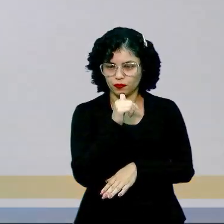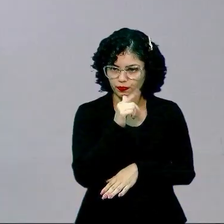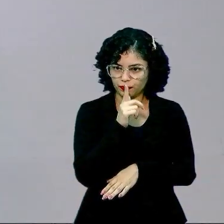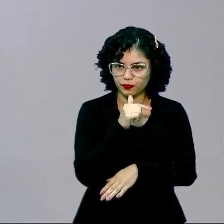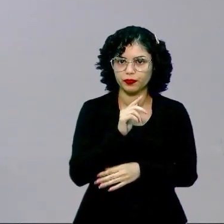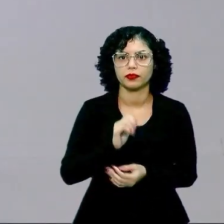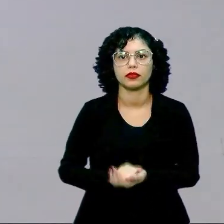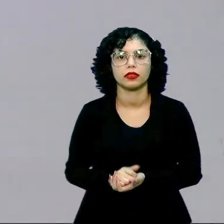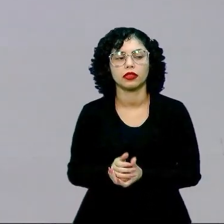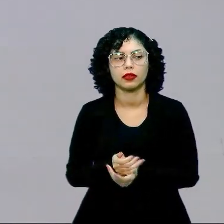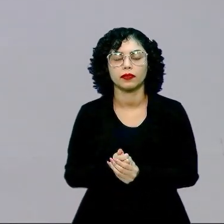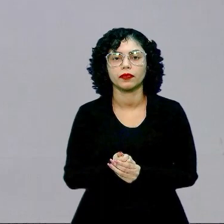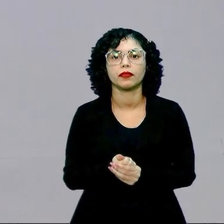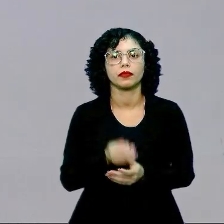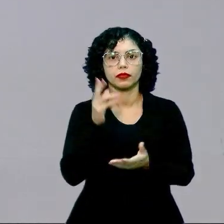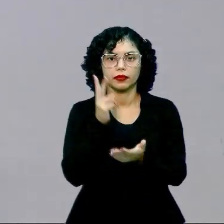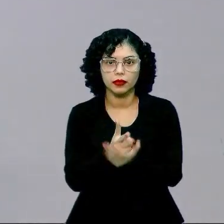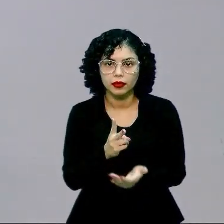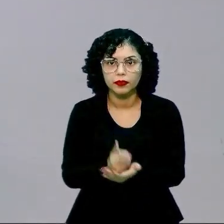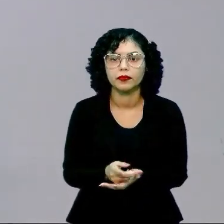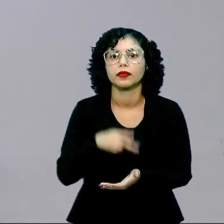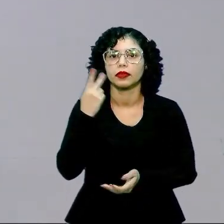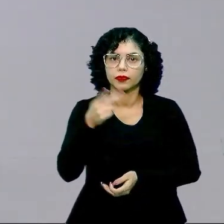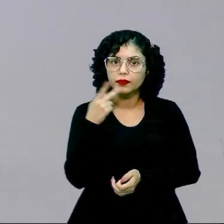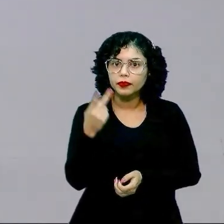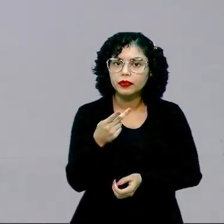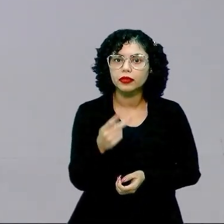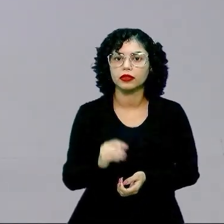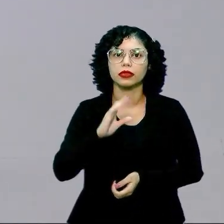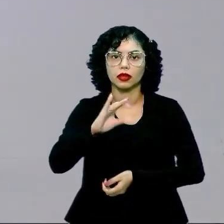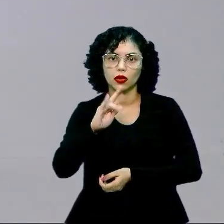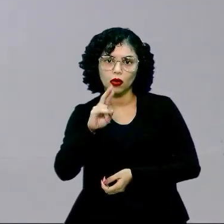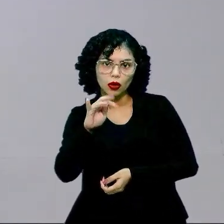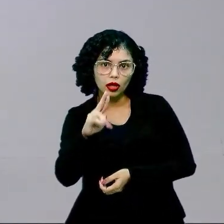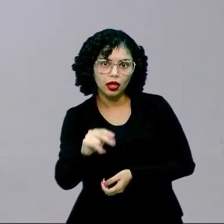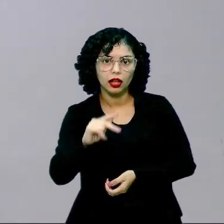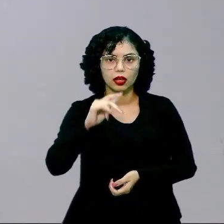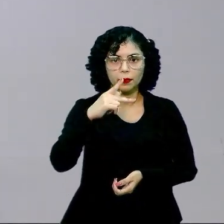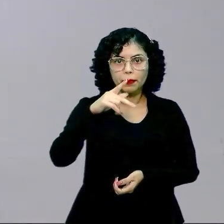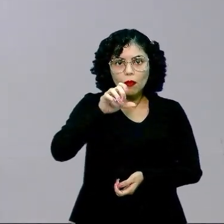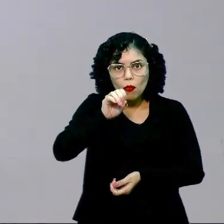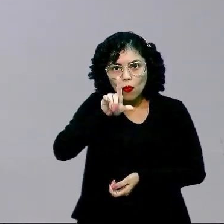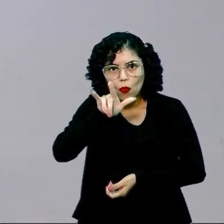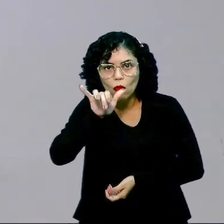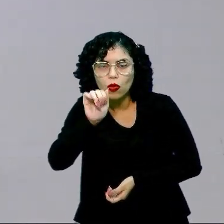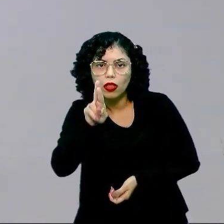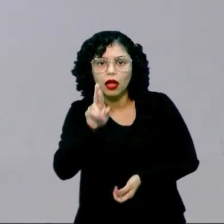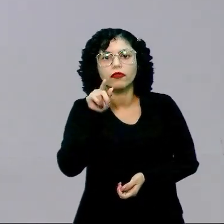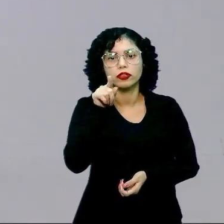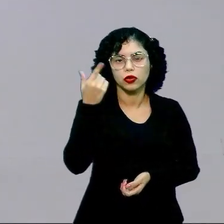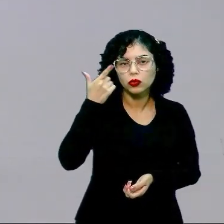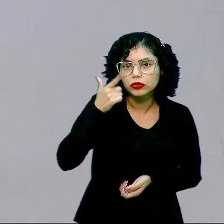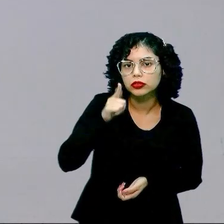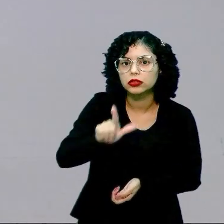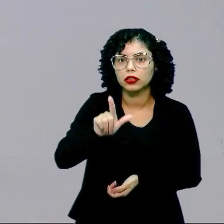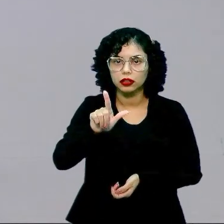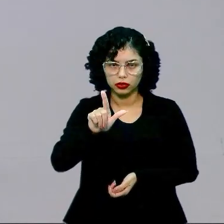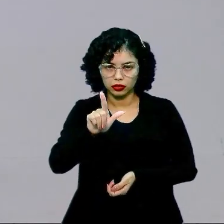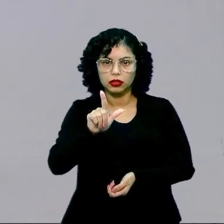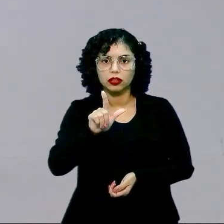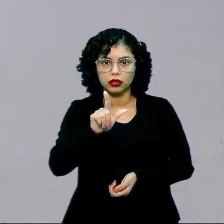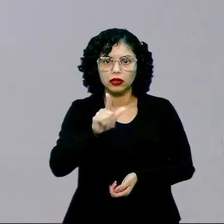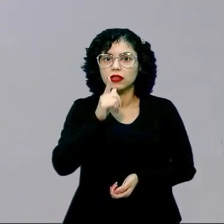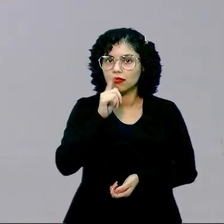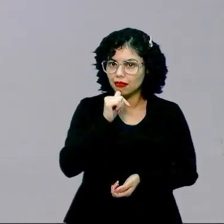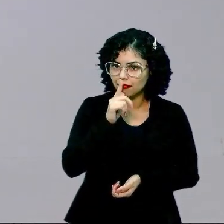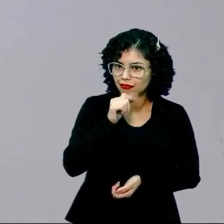e é polar. Então, toda vez que eu estiver falando que um composto ele é polar, você consegue solubilizar ele